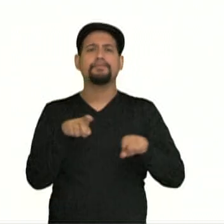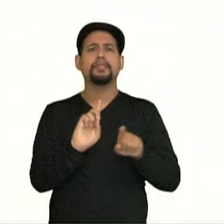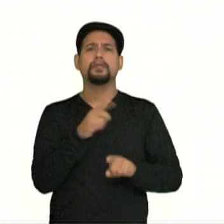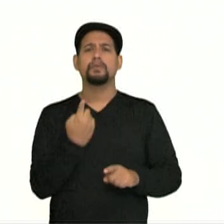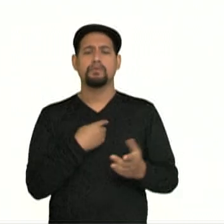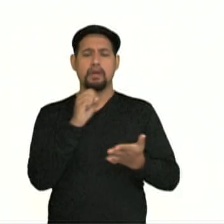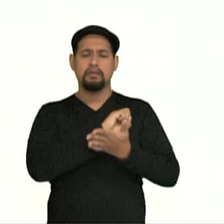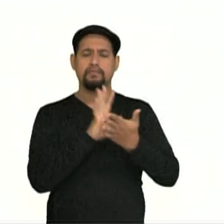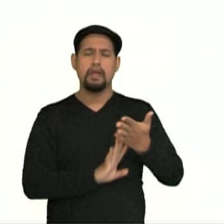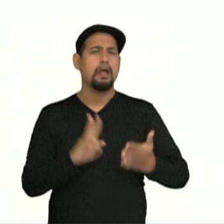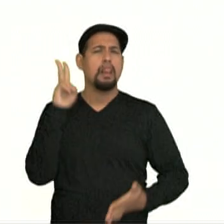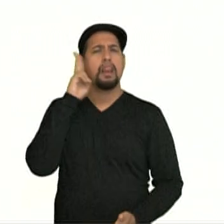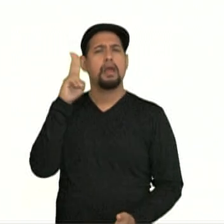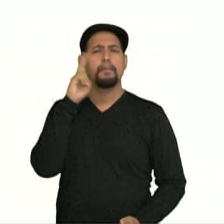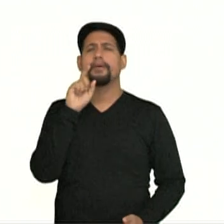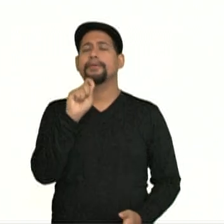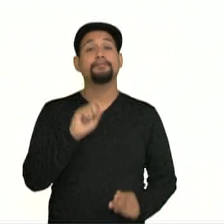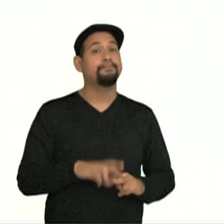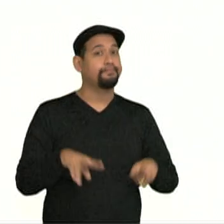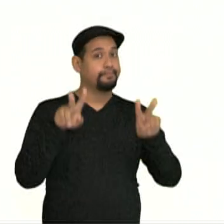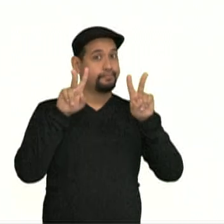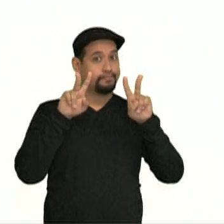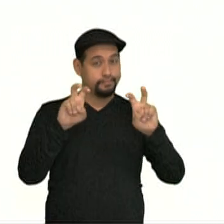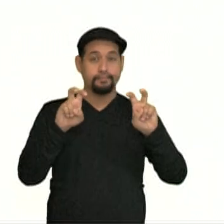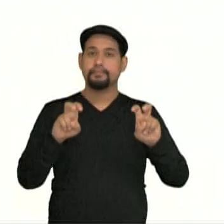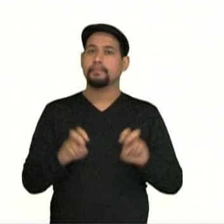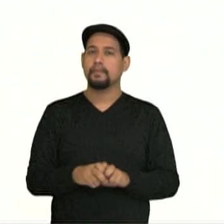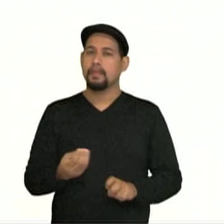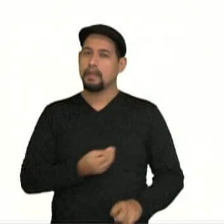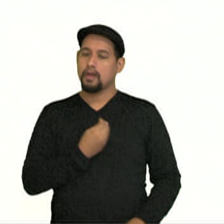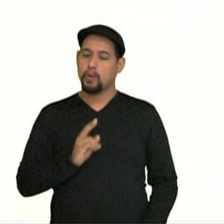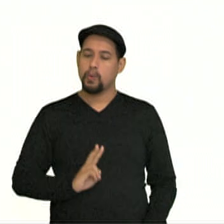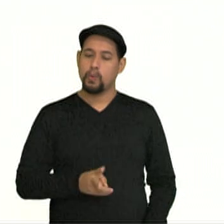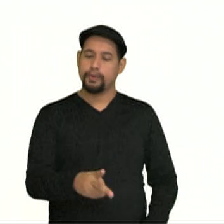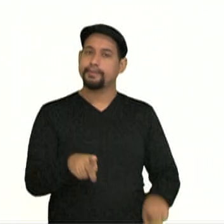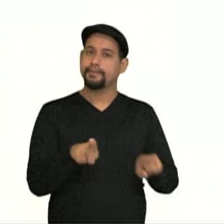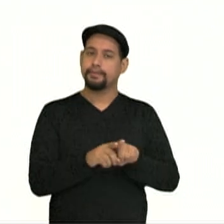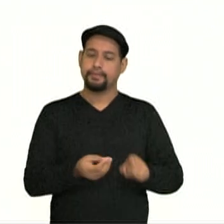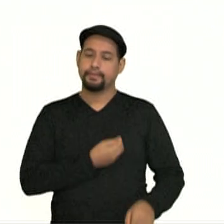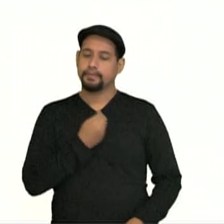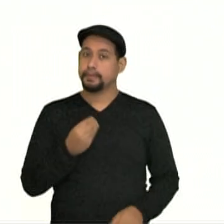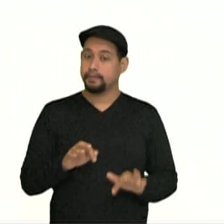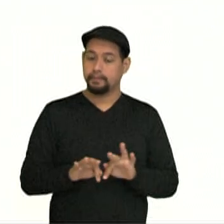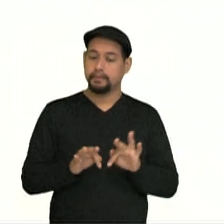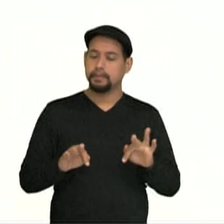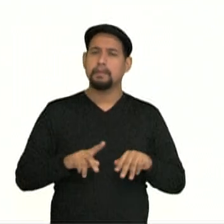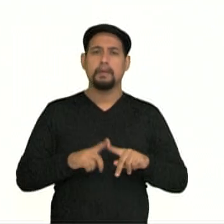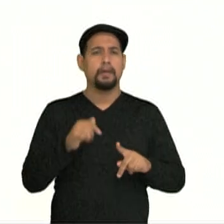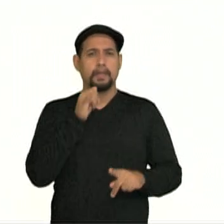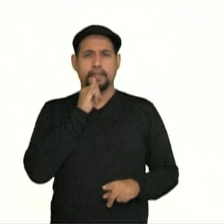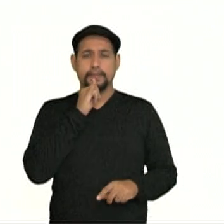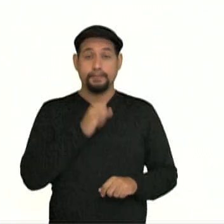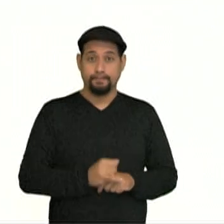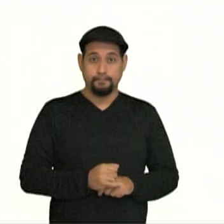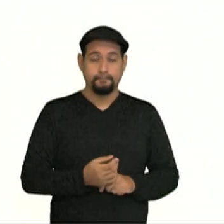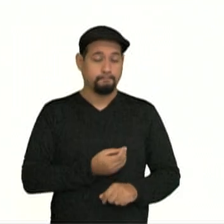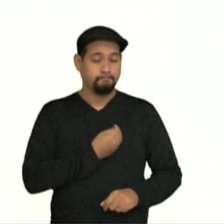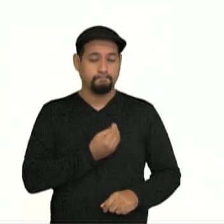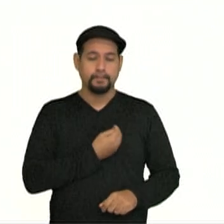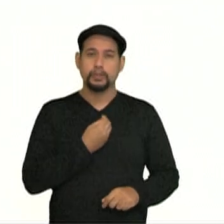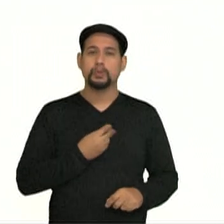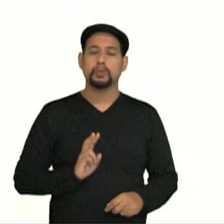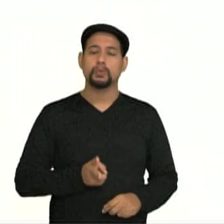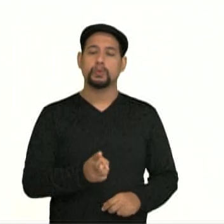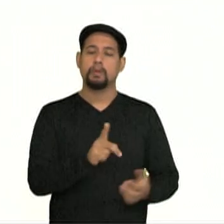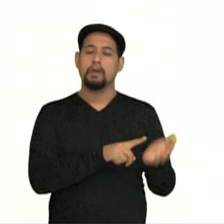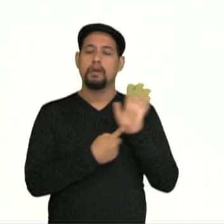exercício para lembrarmos a respeito do presente contínuo e do presente simples. No nosso caso, o presente contínuo sempre é usado para